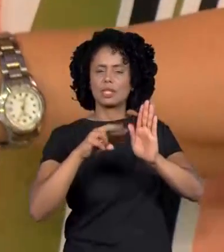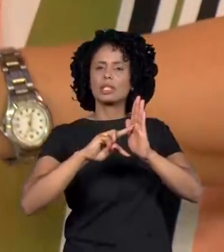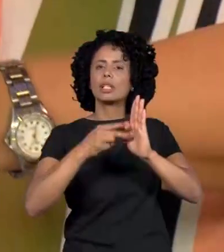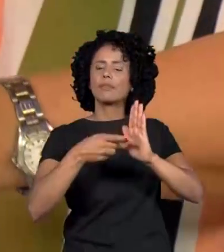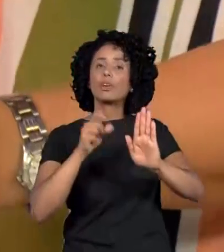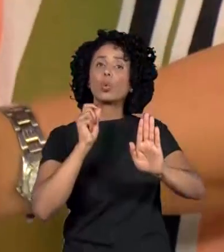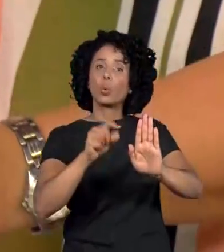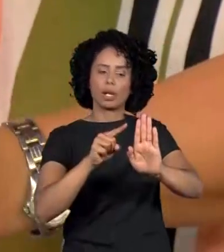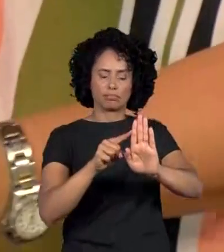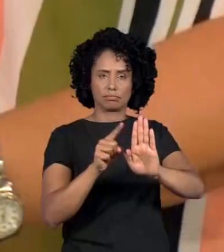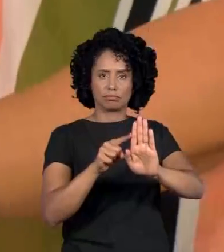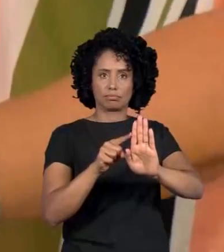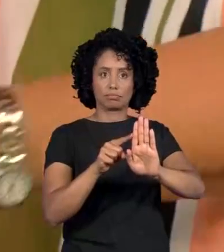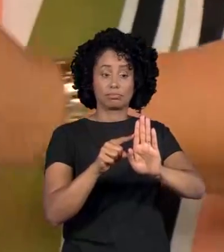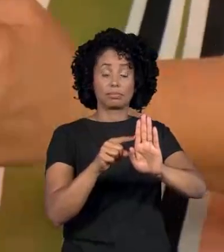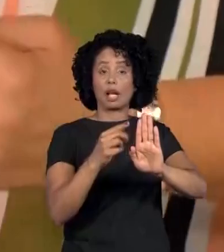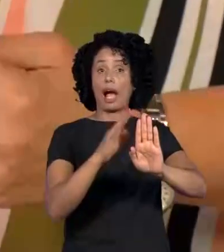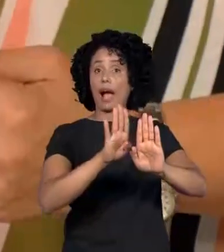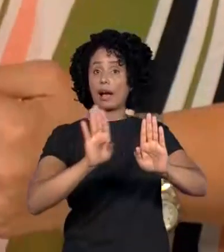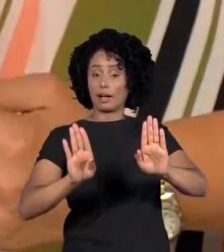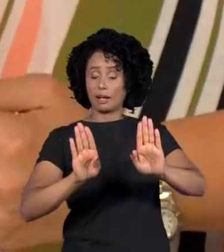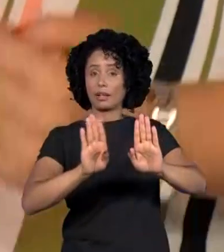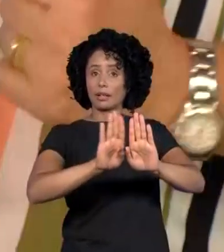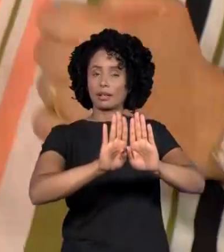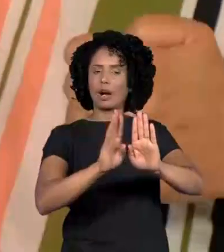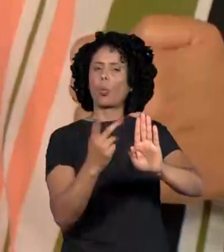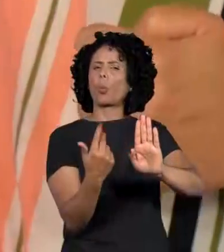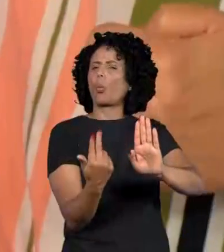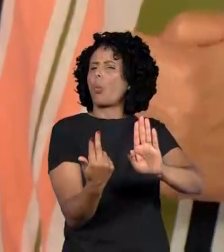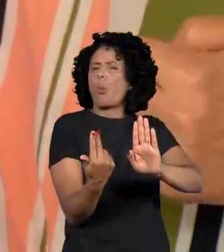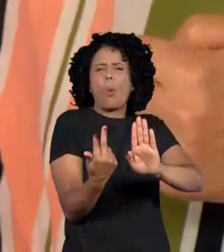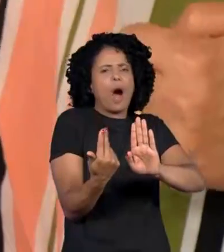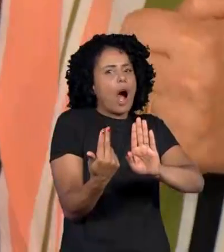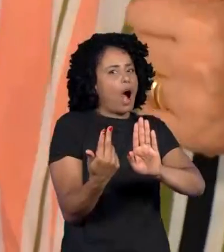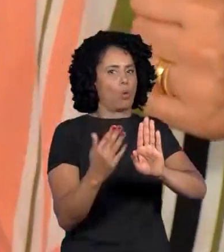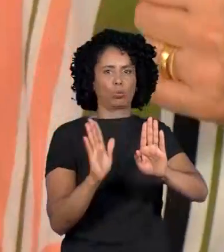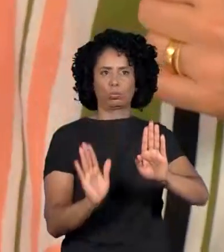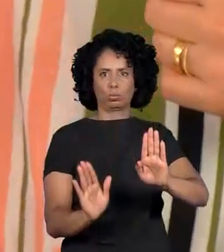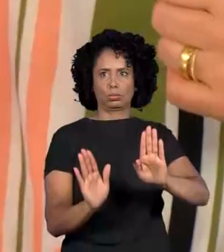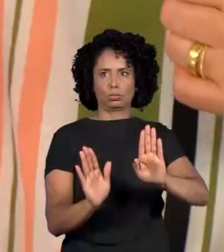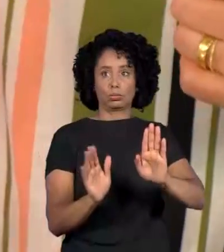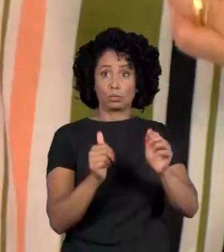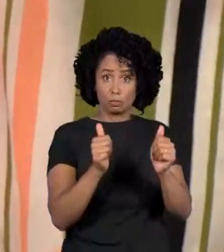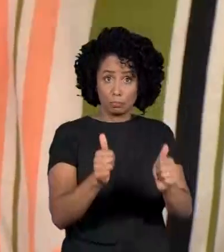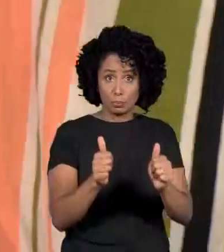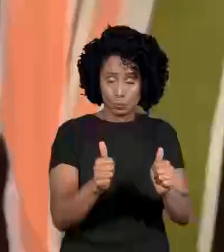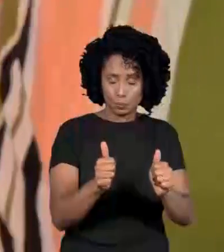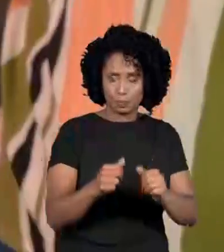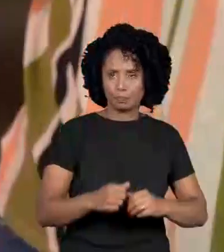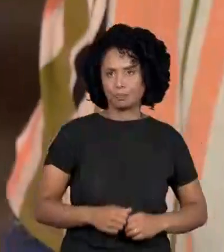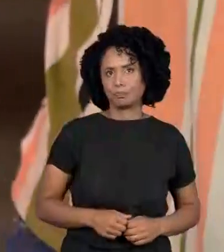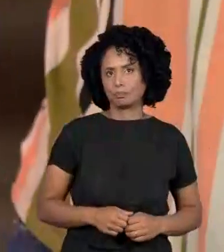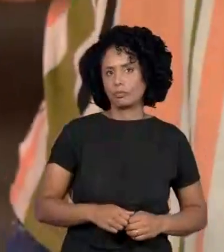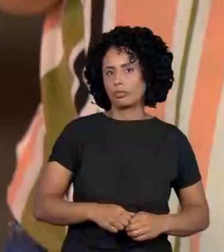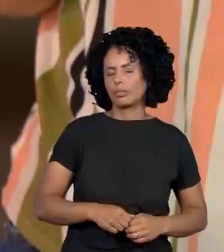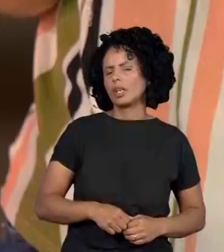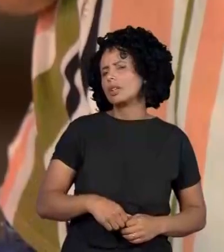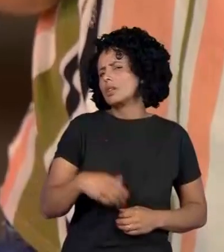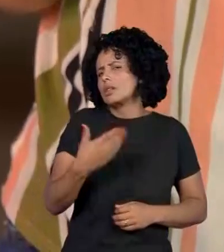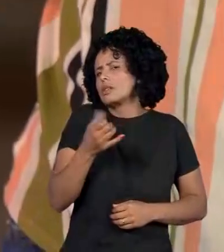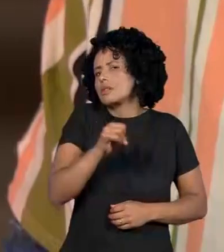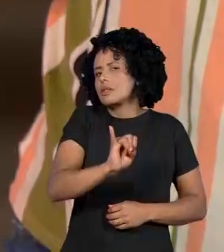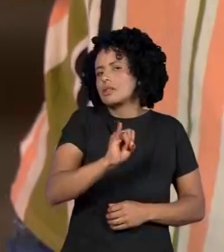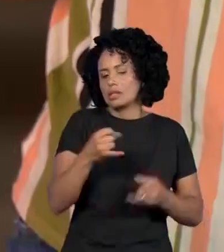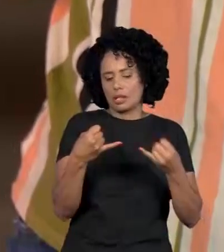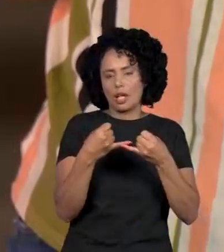tem que ficar exatamente igual do lado direito da telinha de vocês. Se eu pegar aqui uma liguinha, como que eu posso